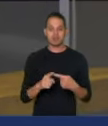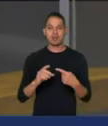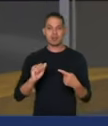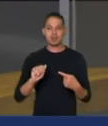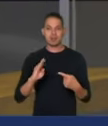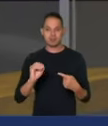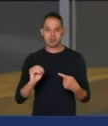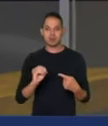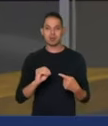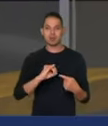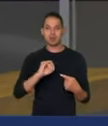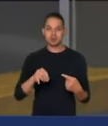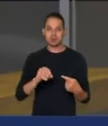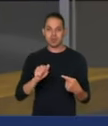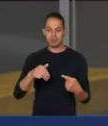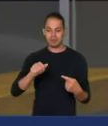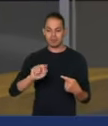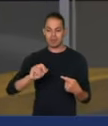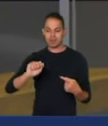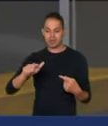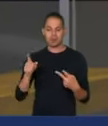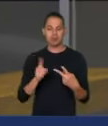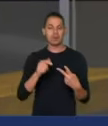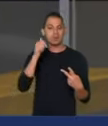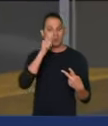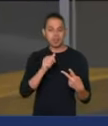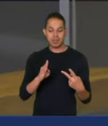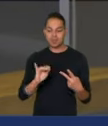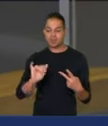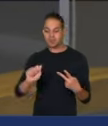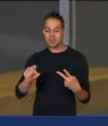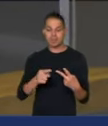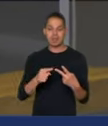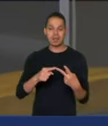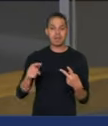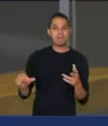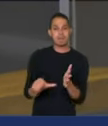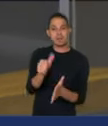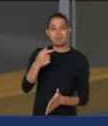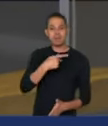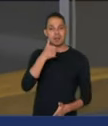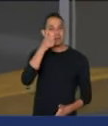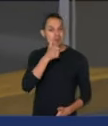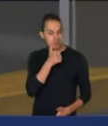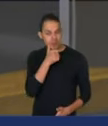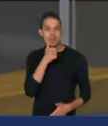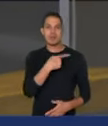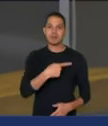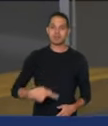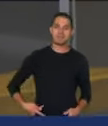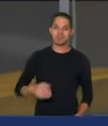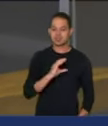deputada Bia Kicis, a primeira mulher a presidir a CCJ, uma deputada atuante e que